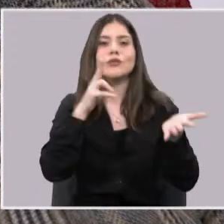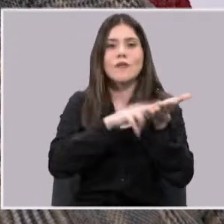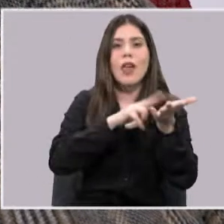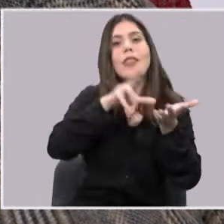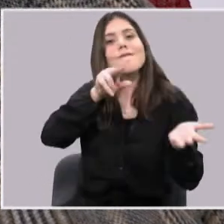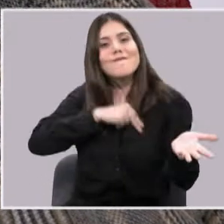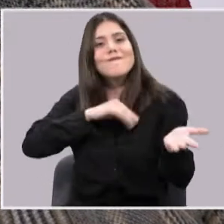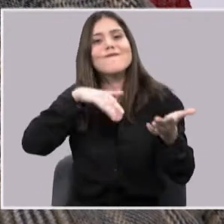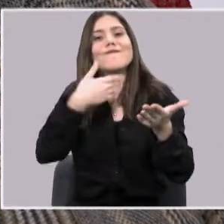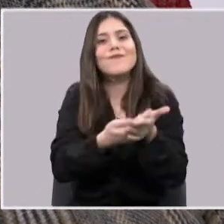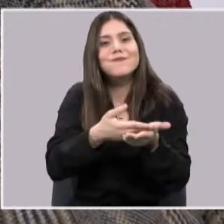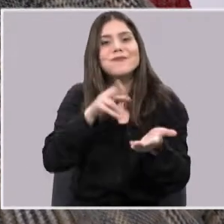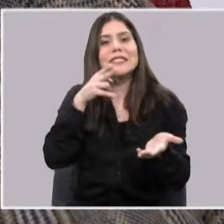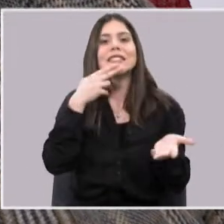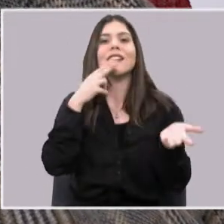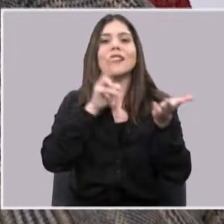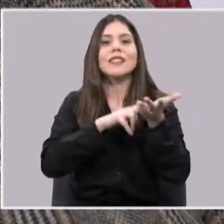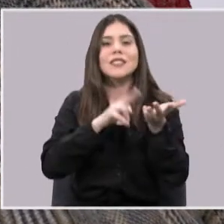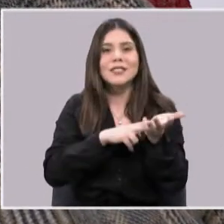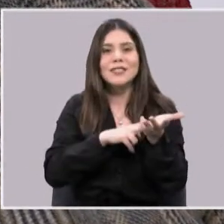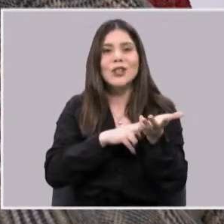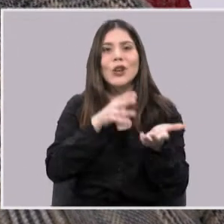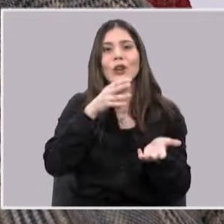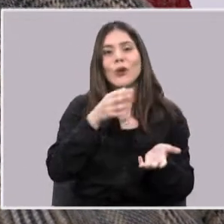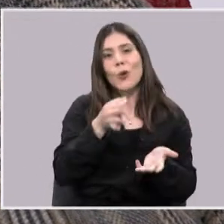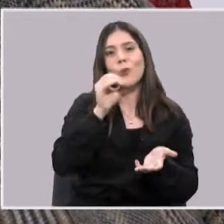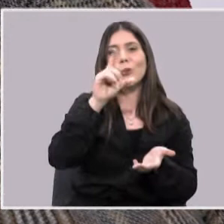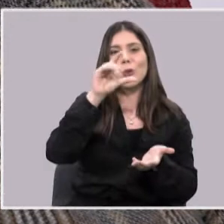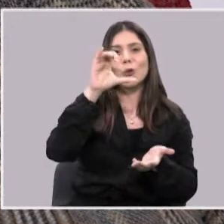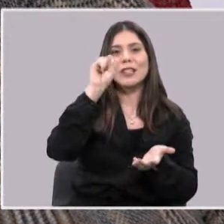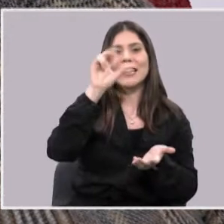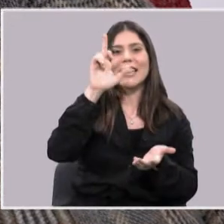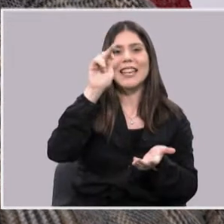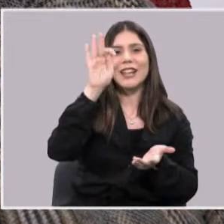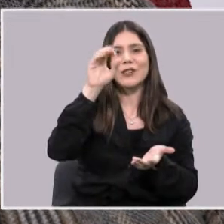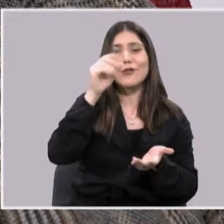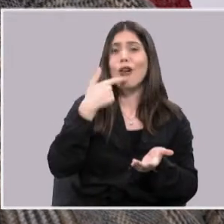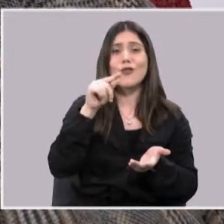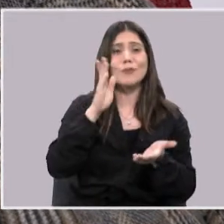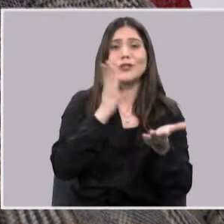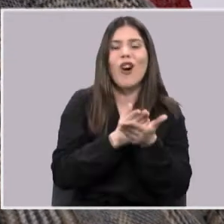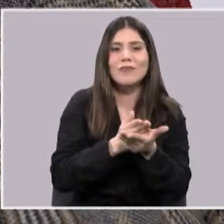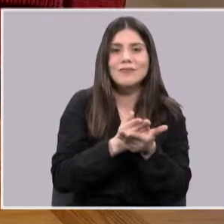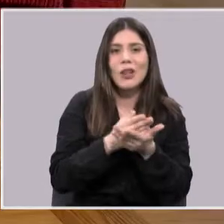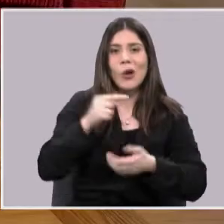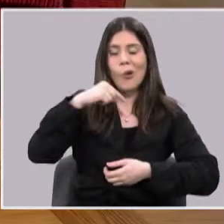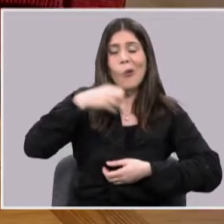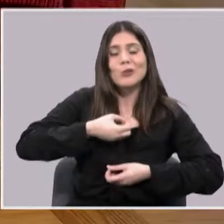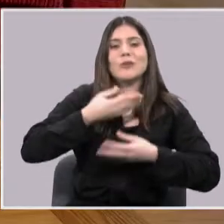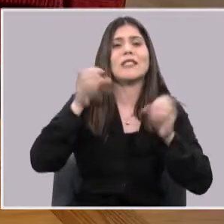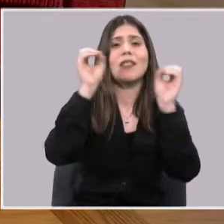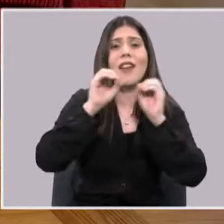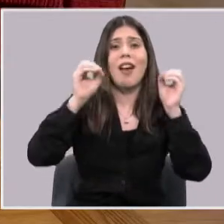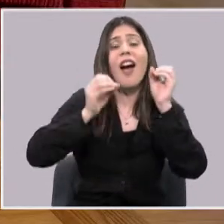verdade, ou seja, isto de polígrafo só tem o nome, na verdade não tem